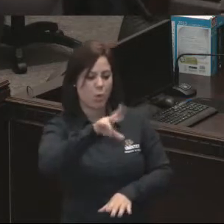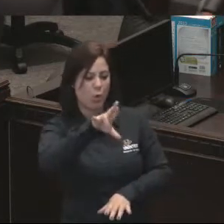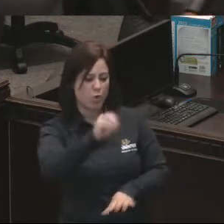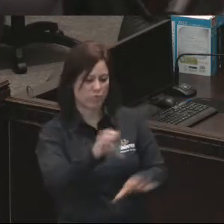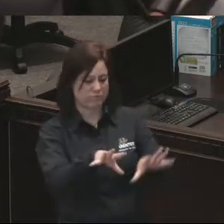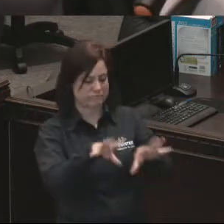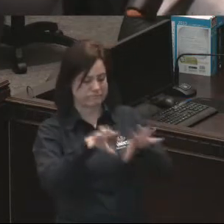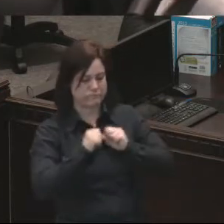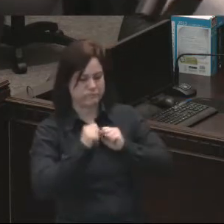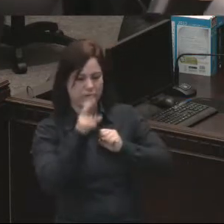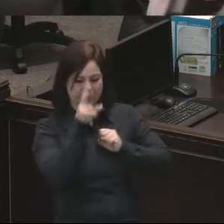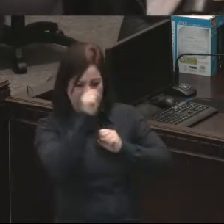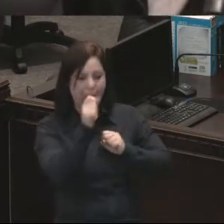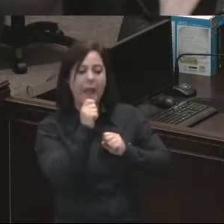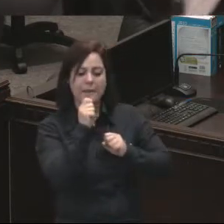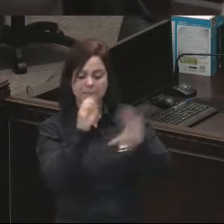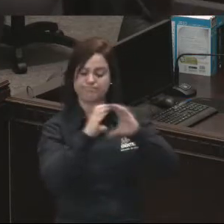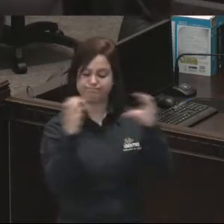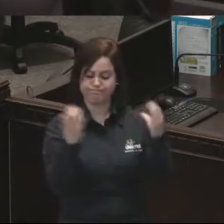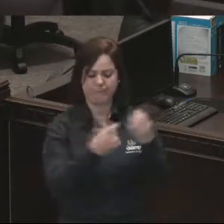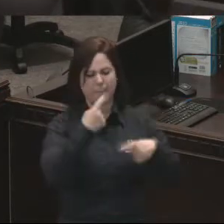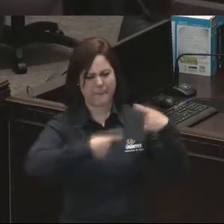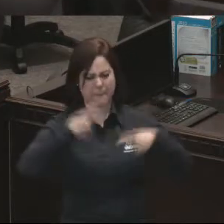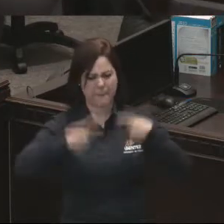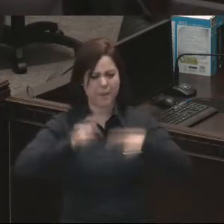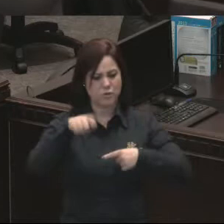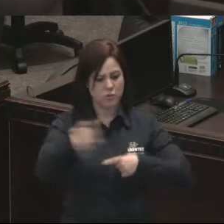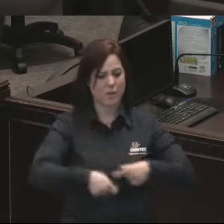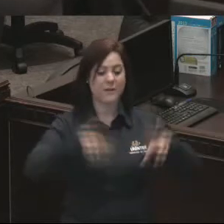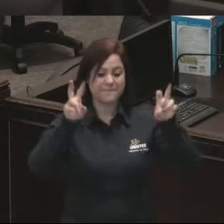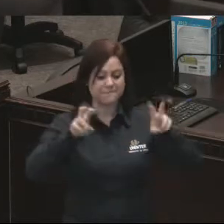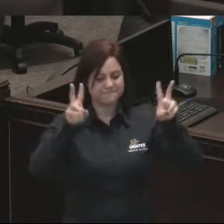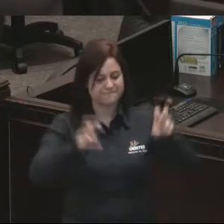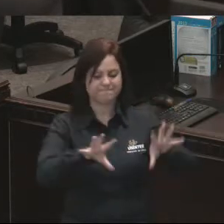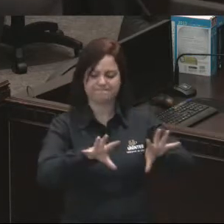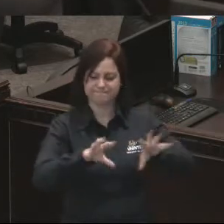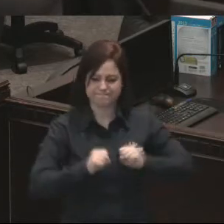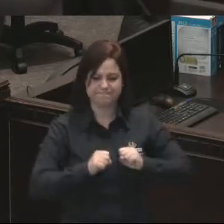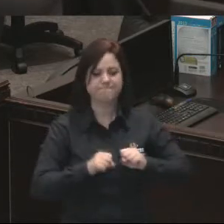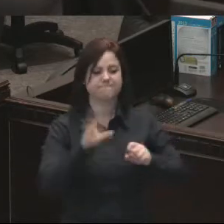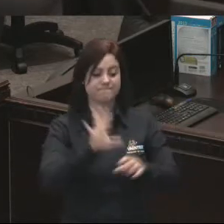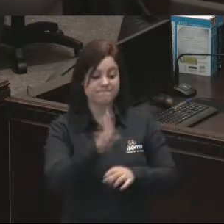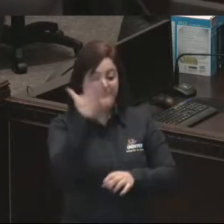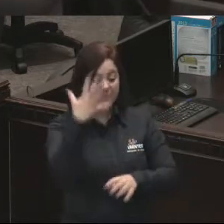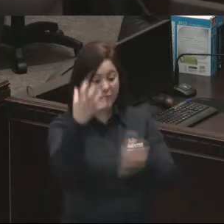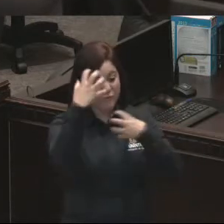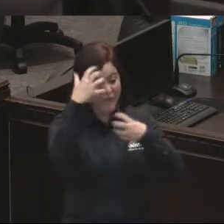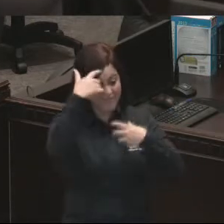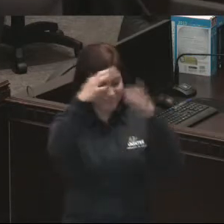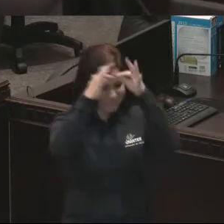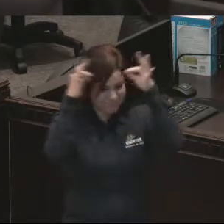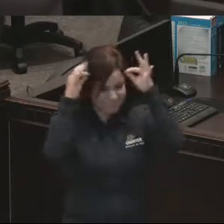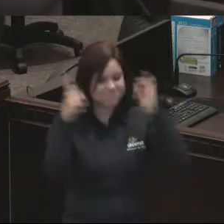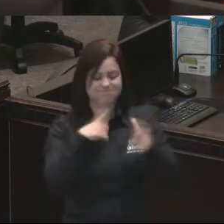no Congresso de Toxicologia, o problema do mercúrio, que é altamente neurotóxico, né, causou